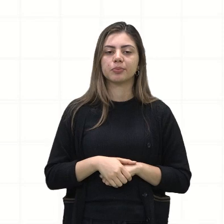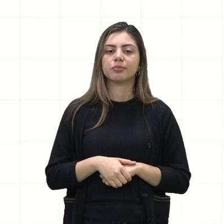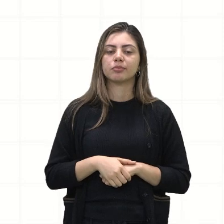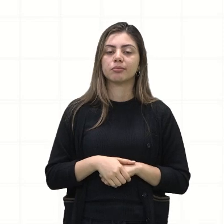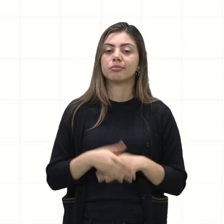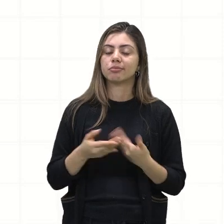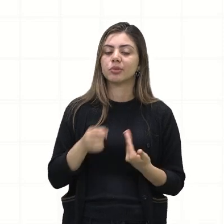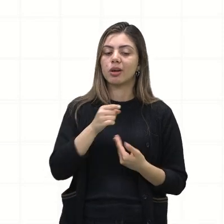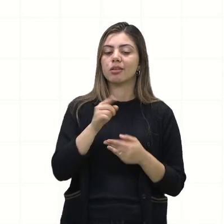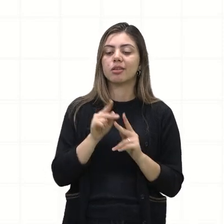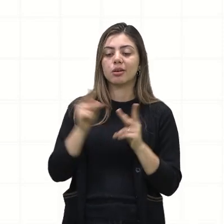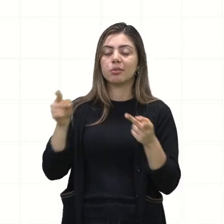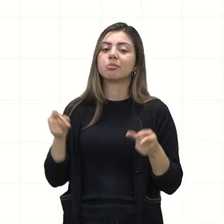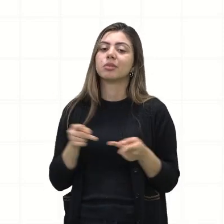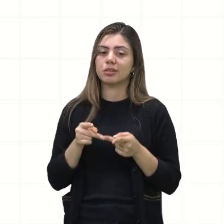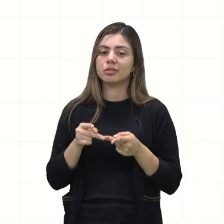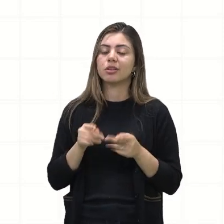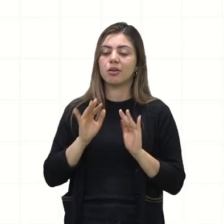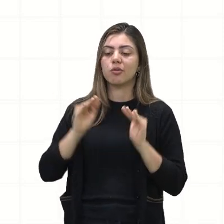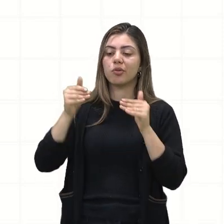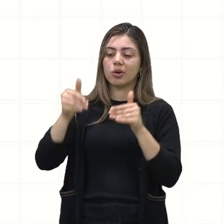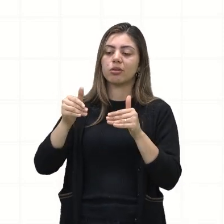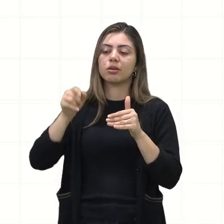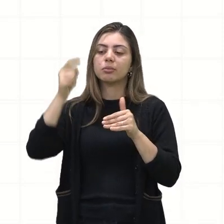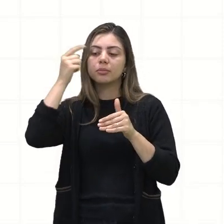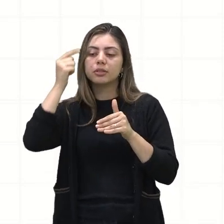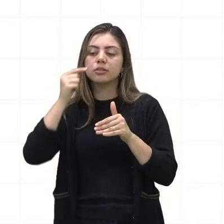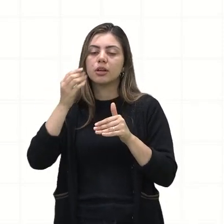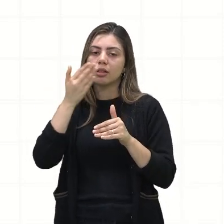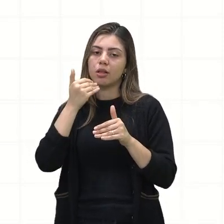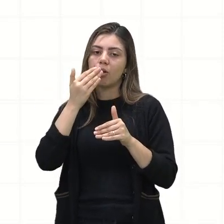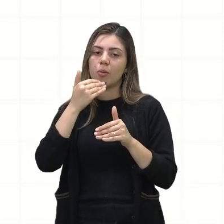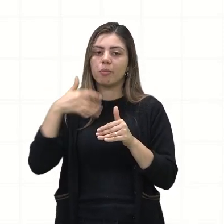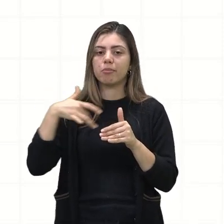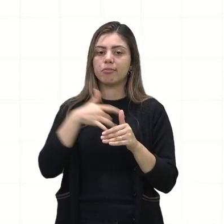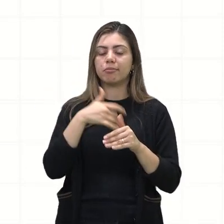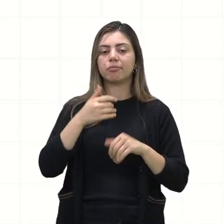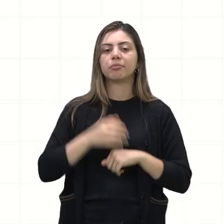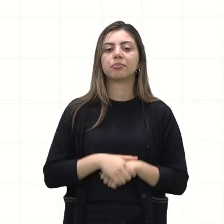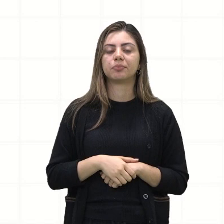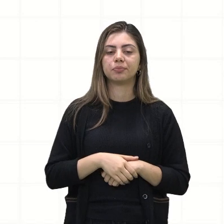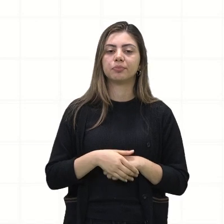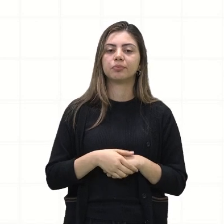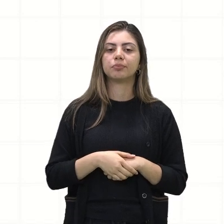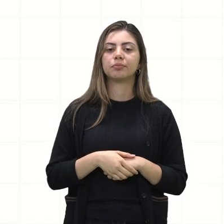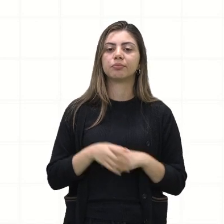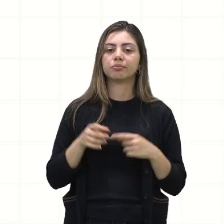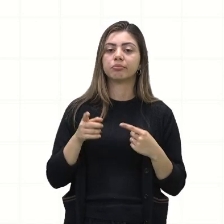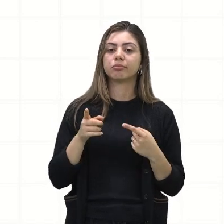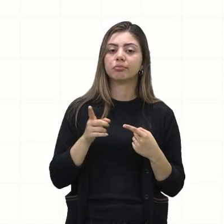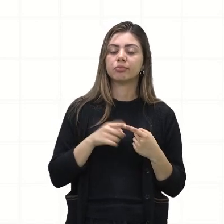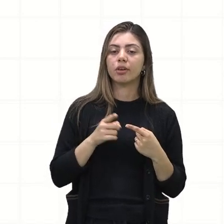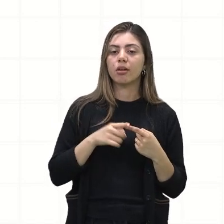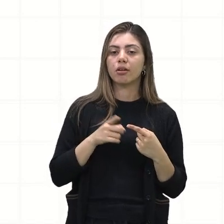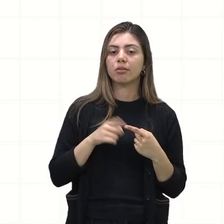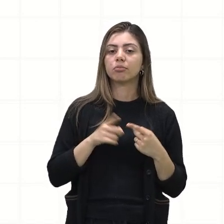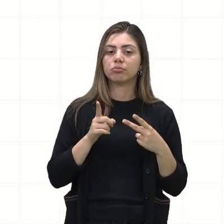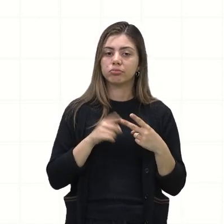pizzaria ela já está voltada, né? Aí pensando já na alimentação. Então, queijo sem lactose e tem a